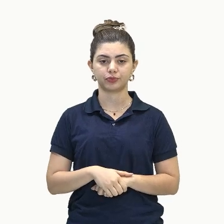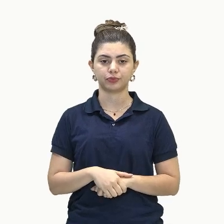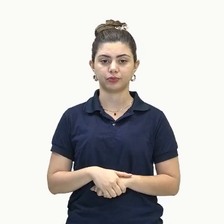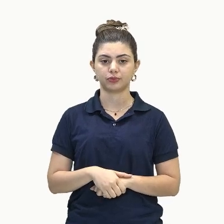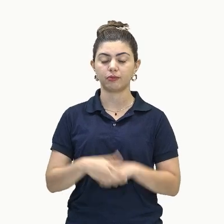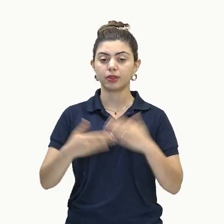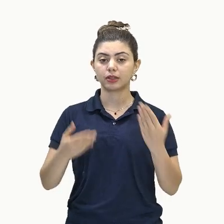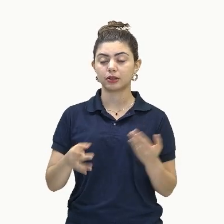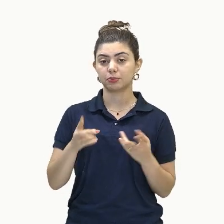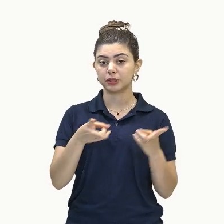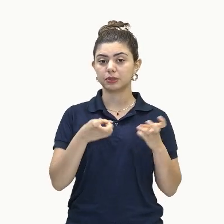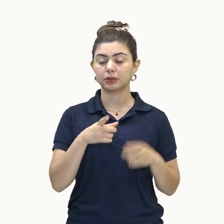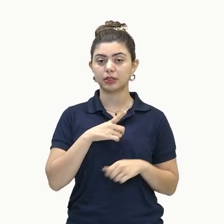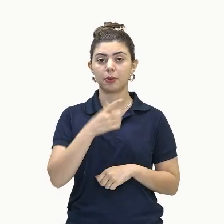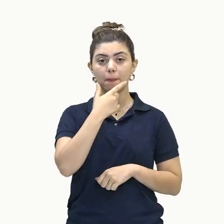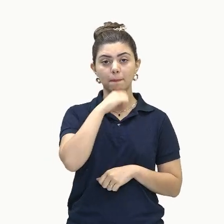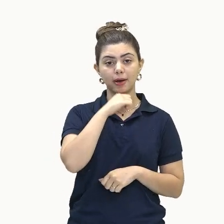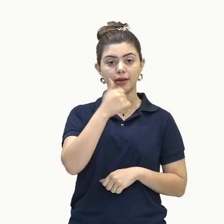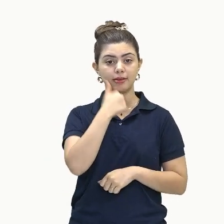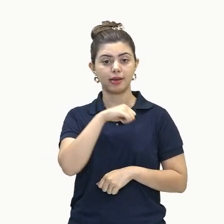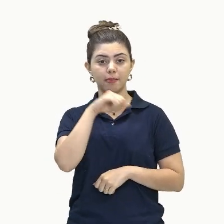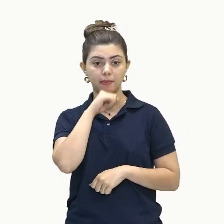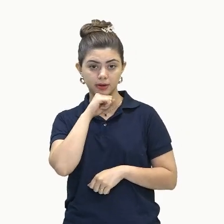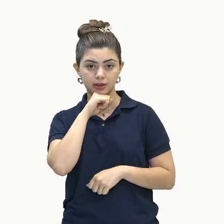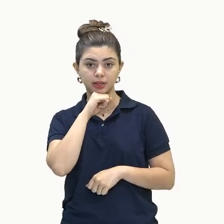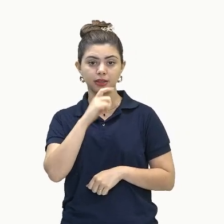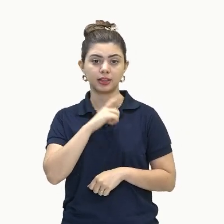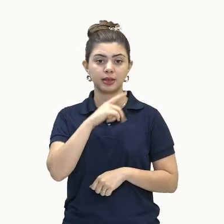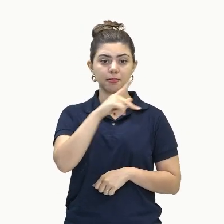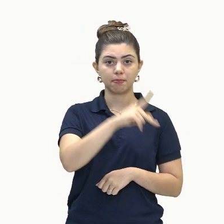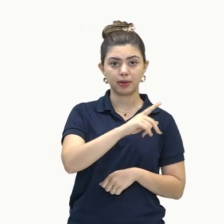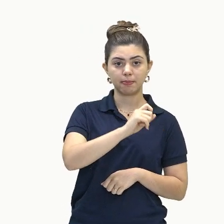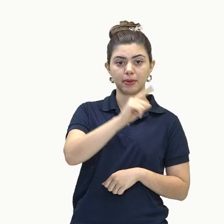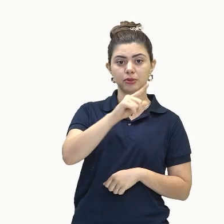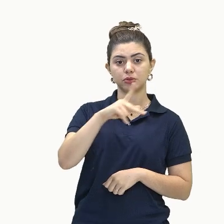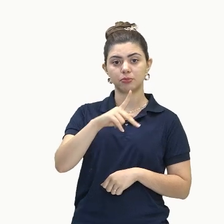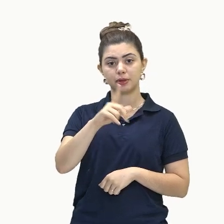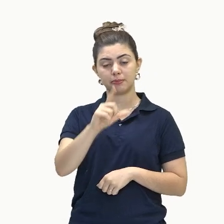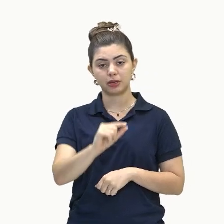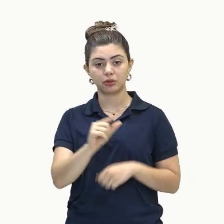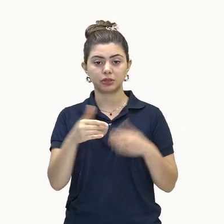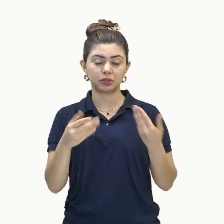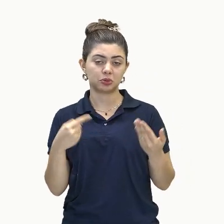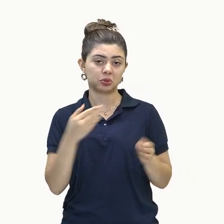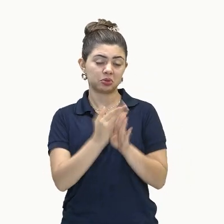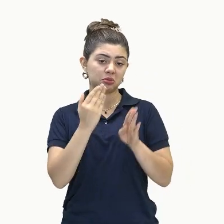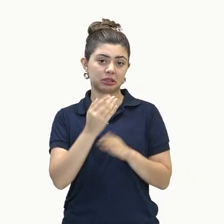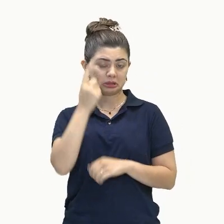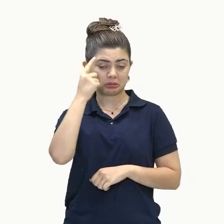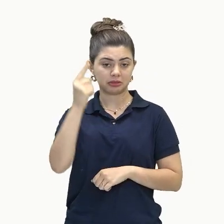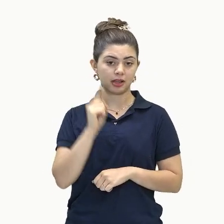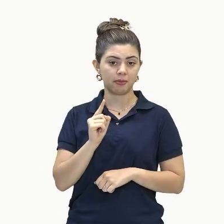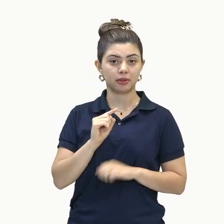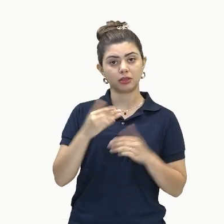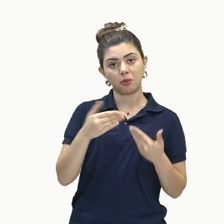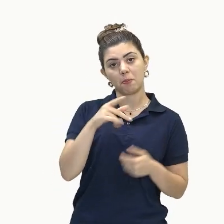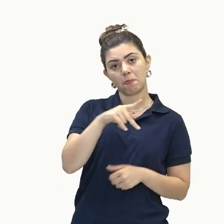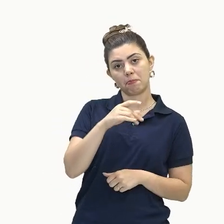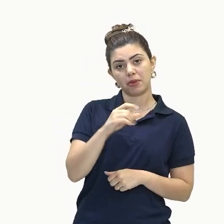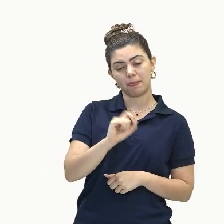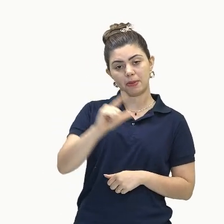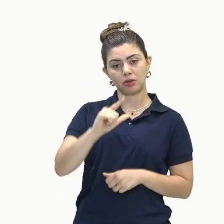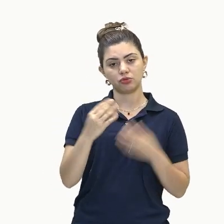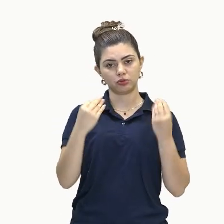como os pais são heterozigotos, a gente não consegue determinar o seu segundo alelo. Então, a gente vai deixar pezão, tracinho. No indivíduo 7,